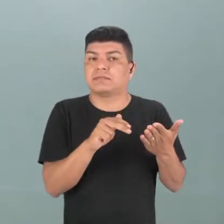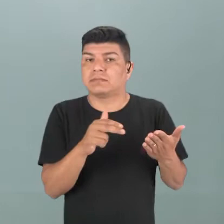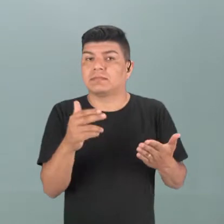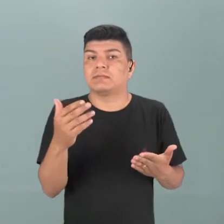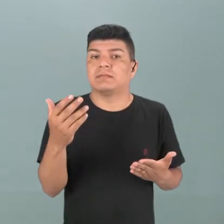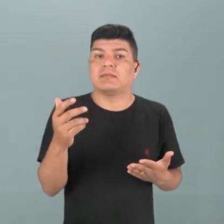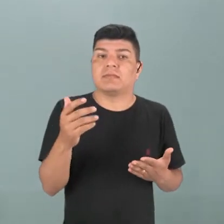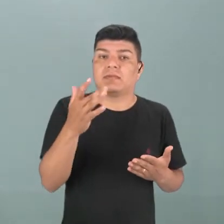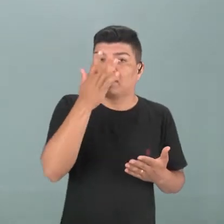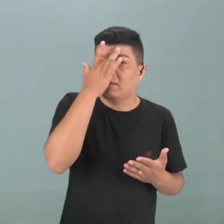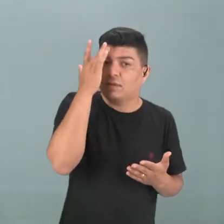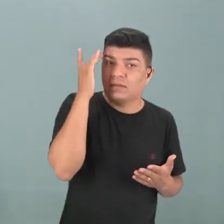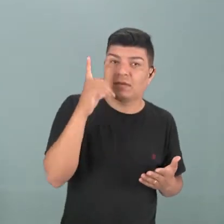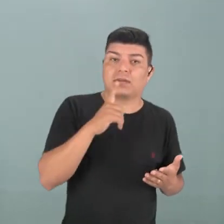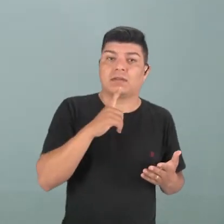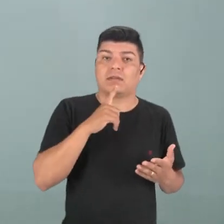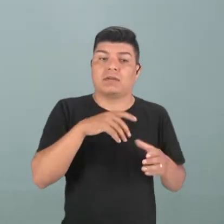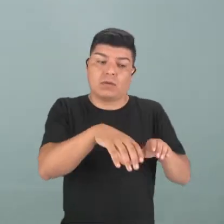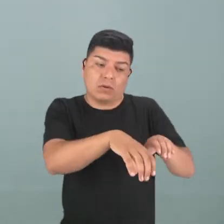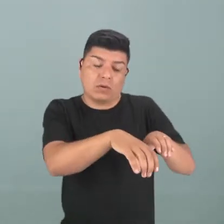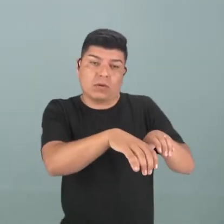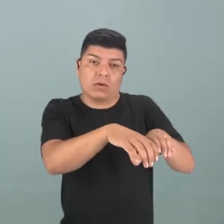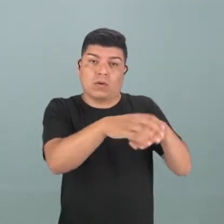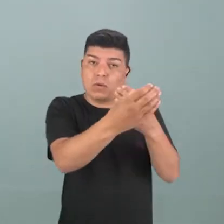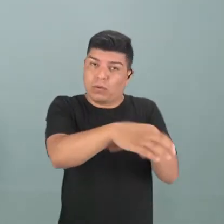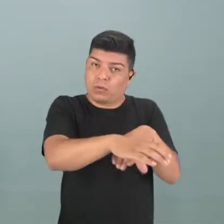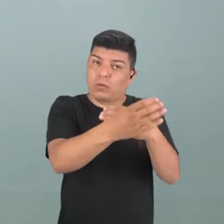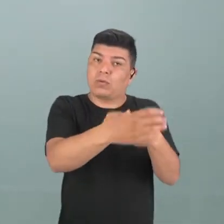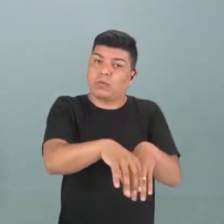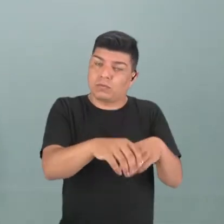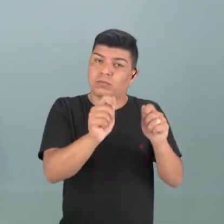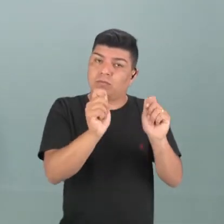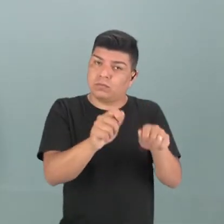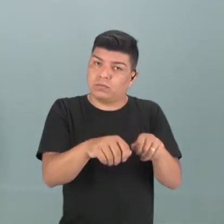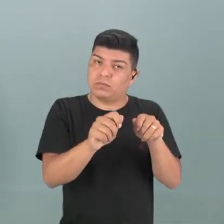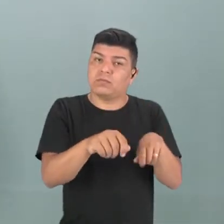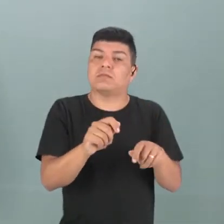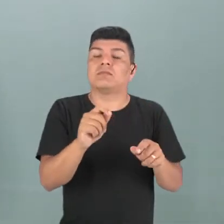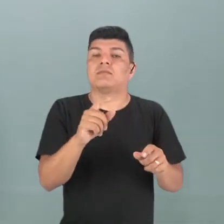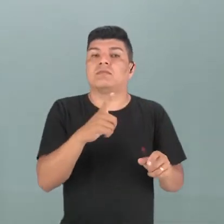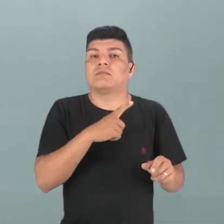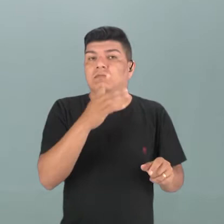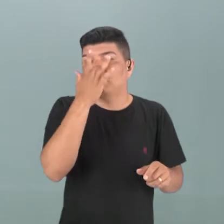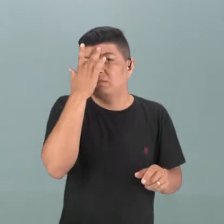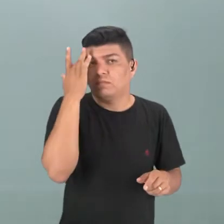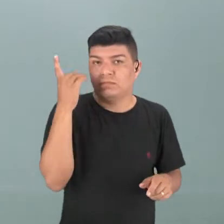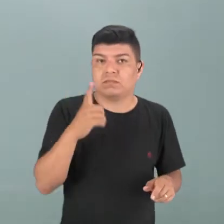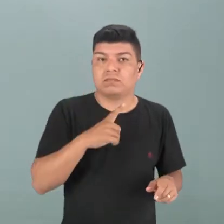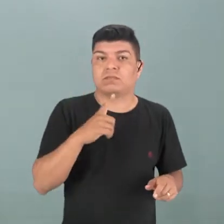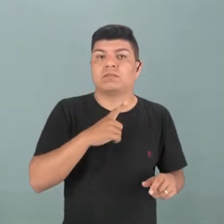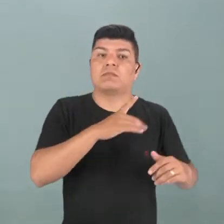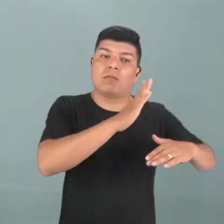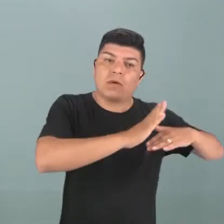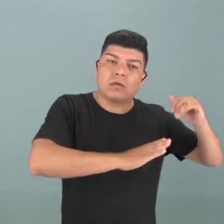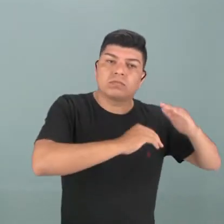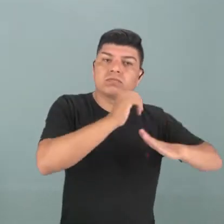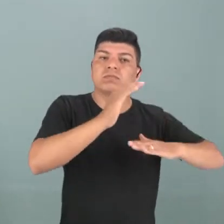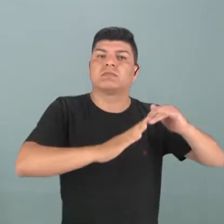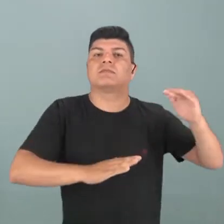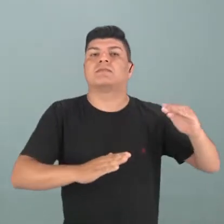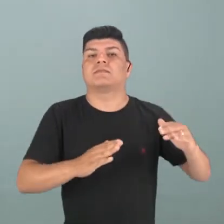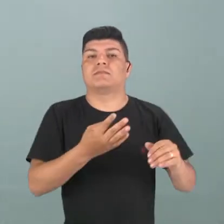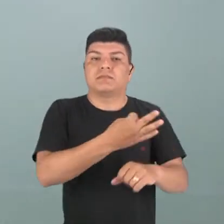aquelas pessoas que podem fazer concurso, né? Que são prestadores de serviço. Tem aquelas pessoas que podem ter uma profissão, né? Executar